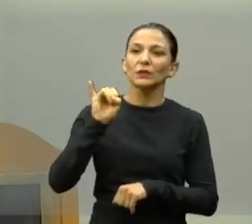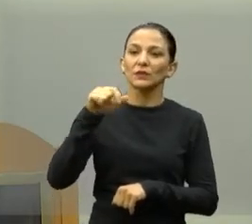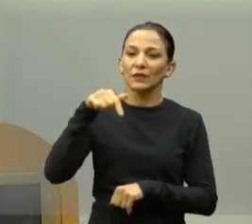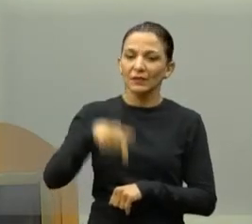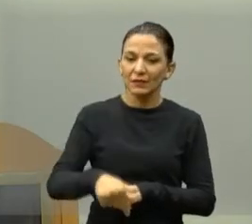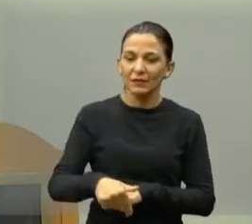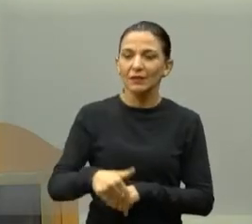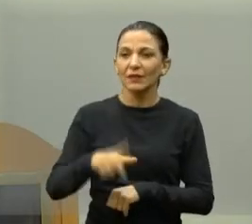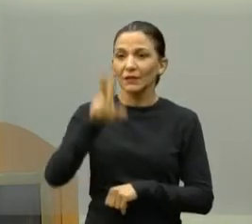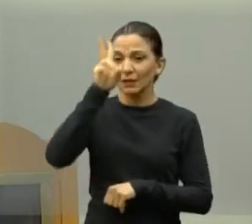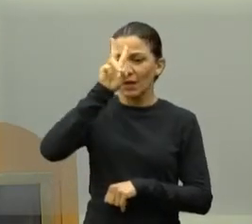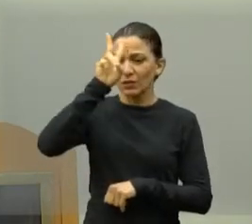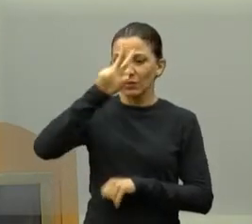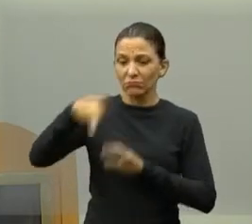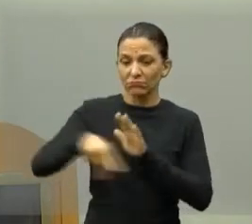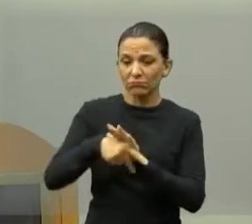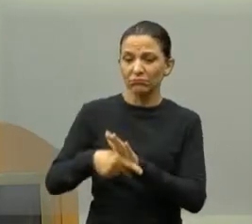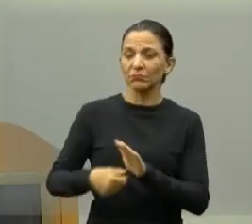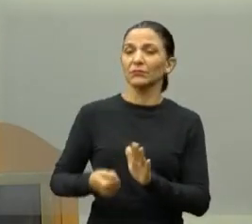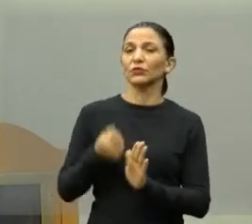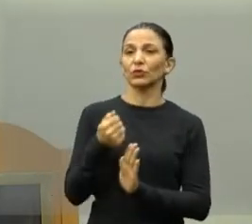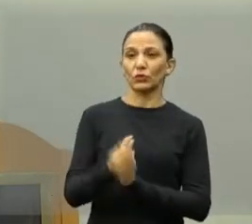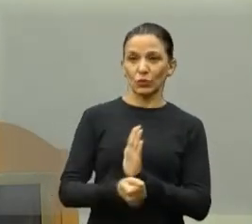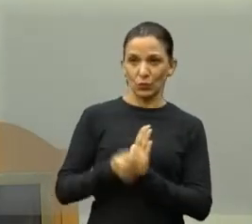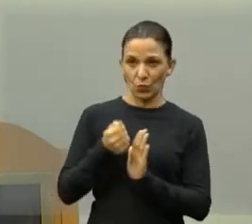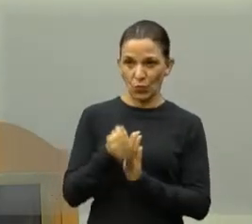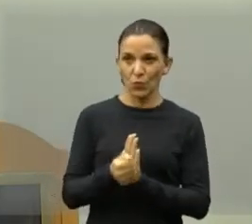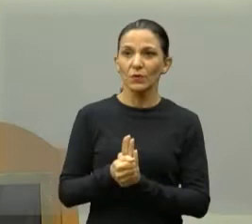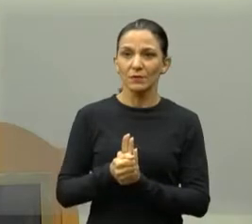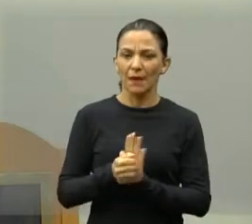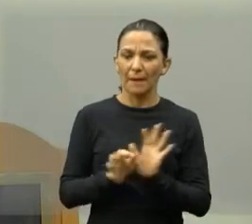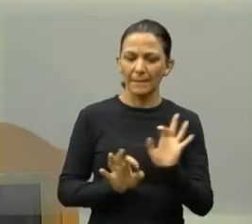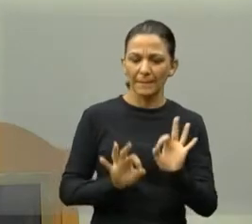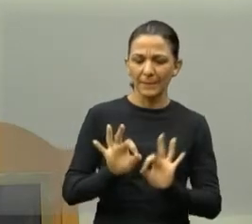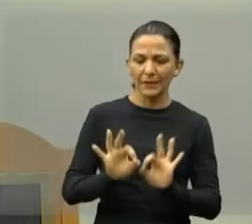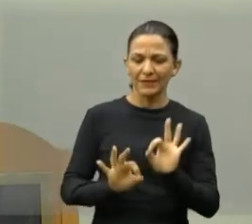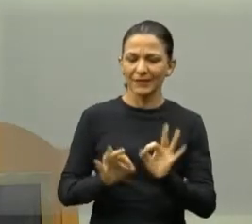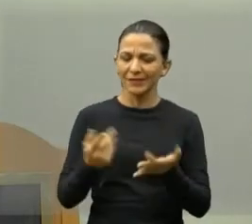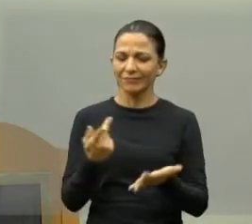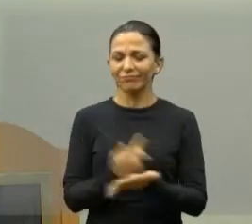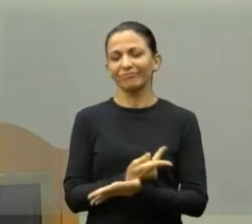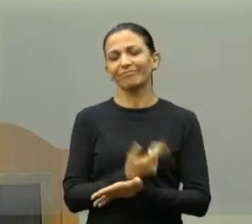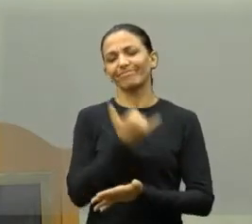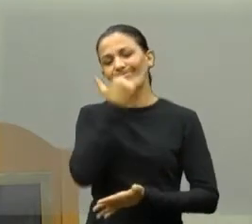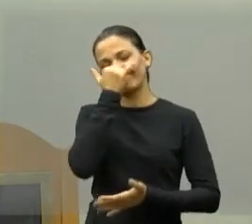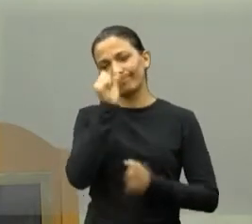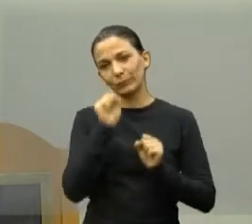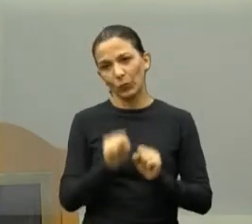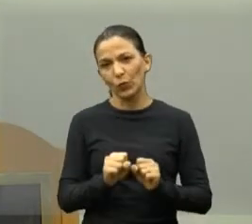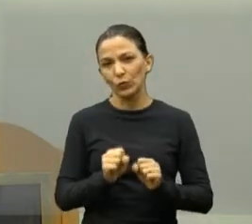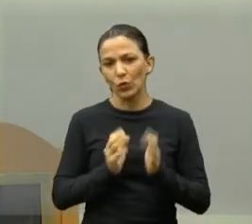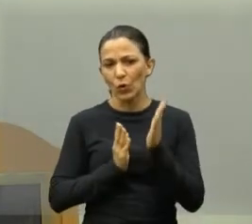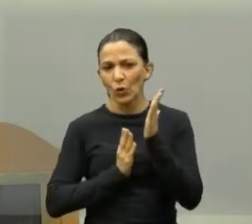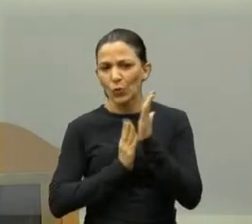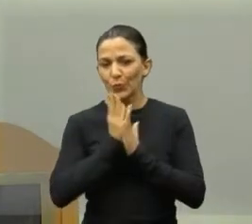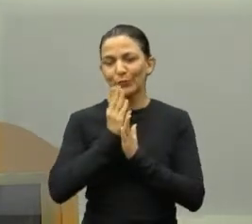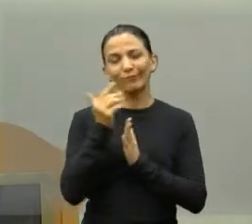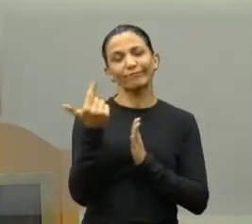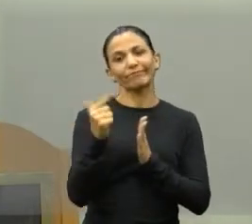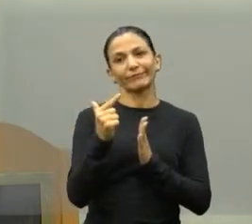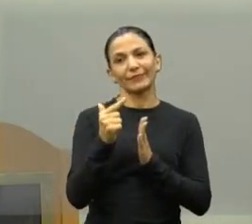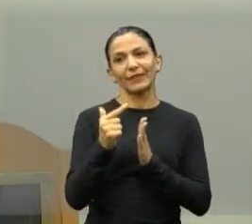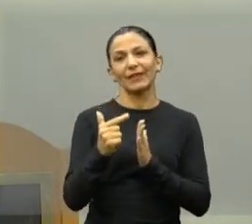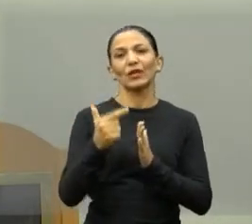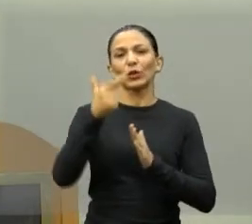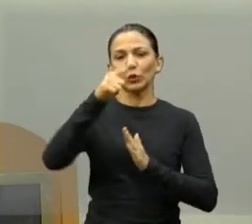na história viva da na cidade Lógico que às vezes algum planejamento pode dar errado no teclado sificação e